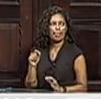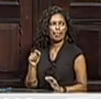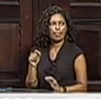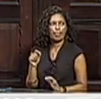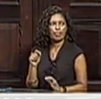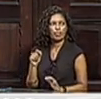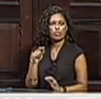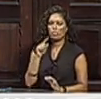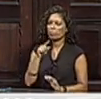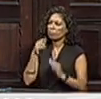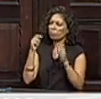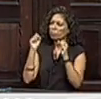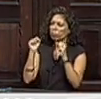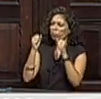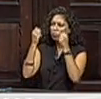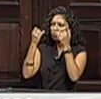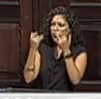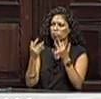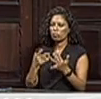E posso dizer,